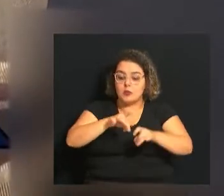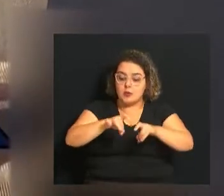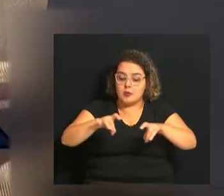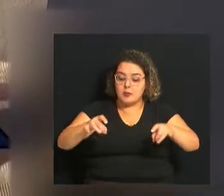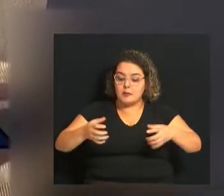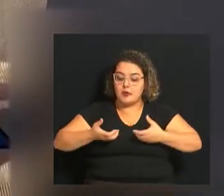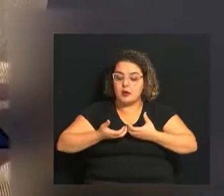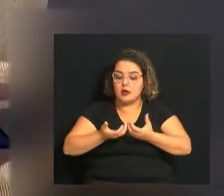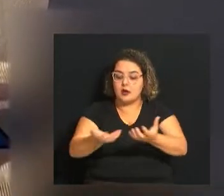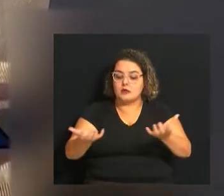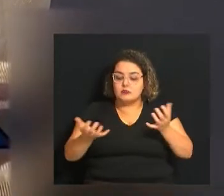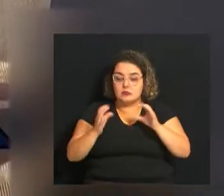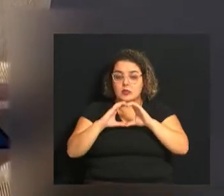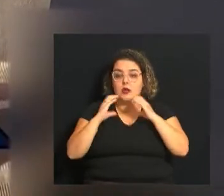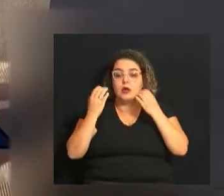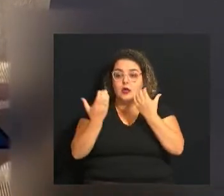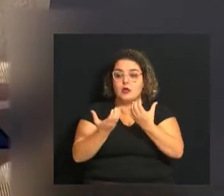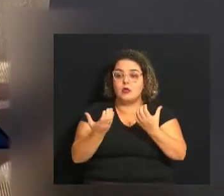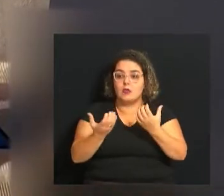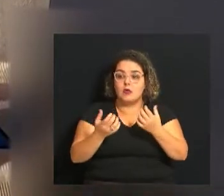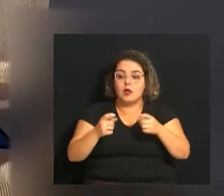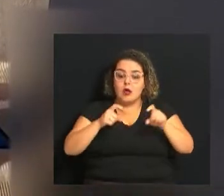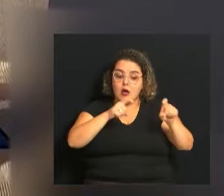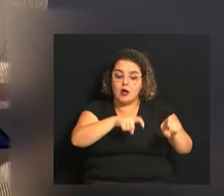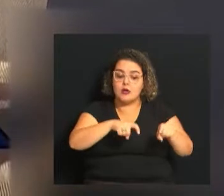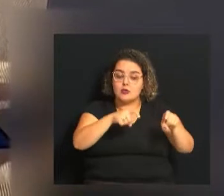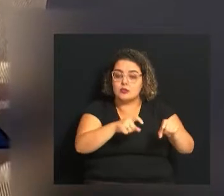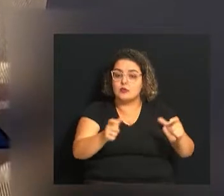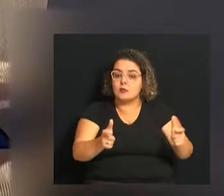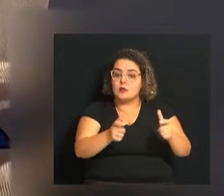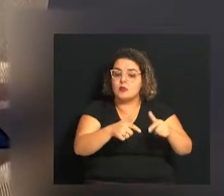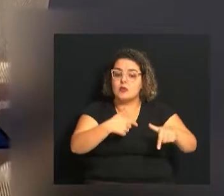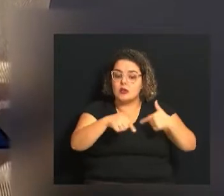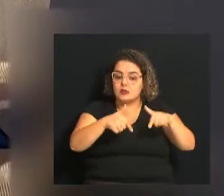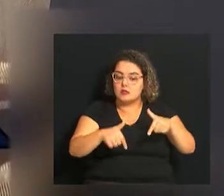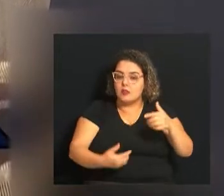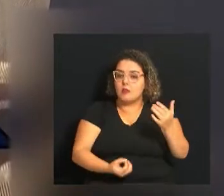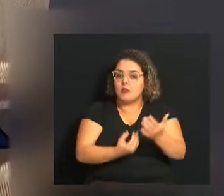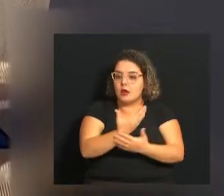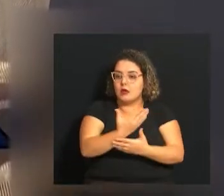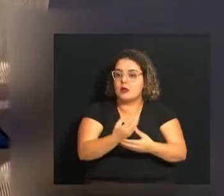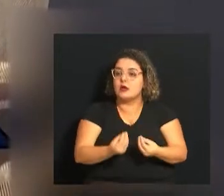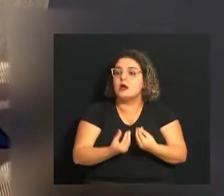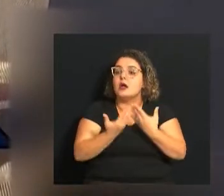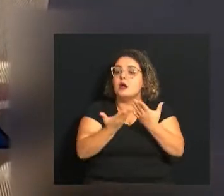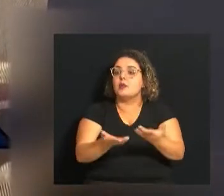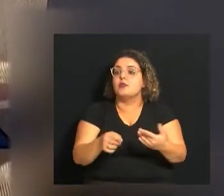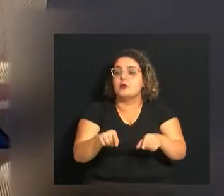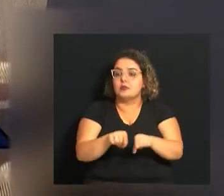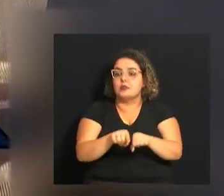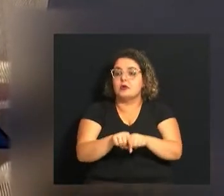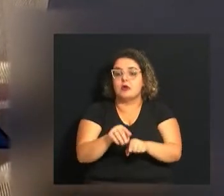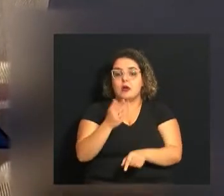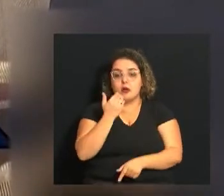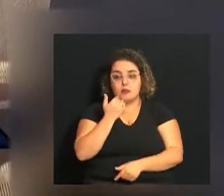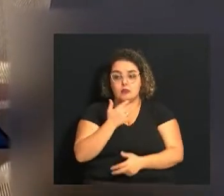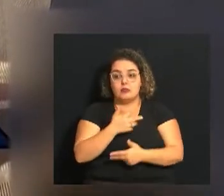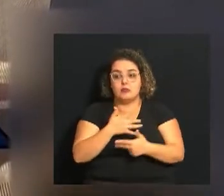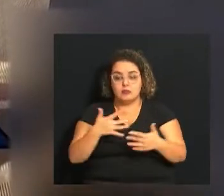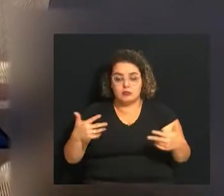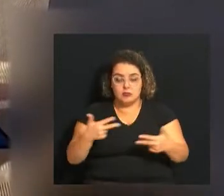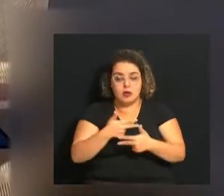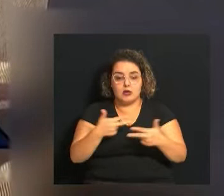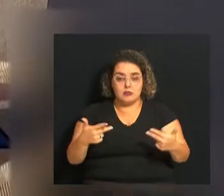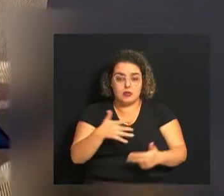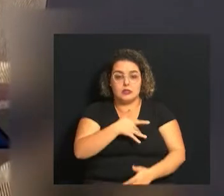de pequenos produtores que produzem, que trabalham e que fornecem também alimentação